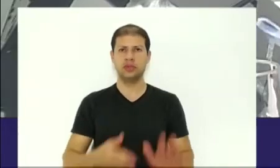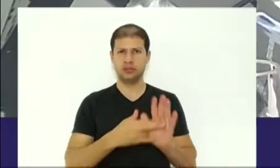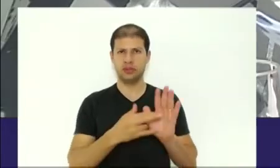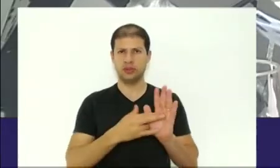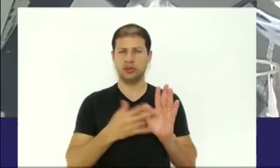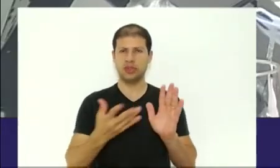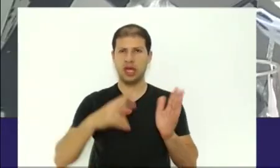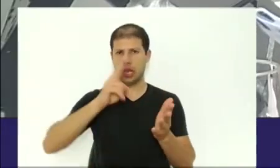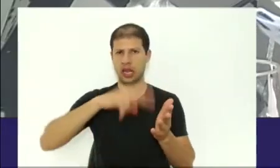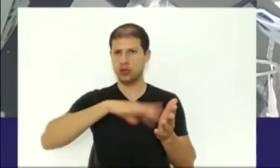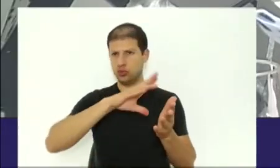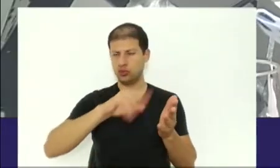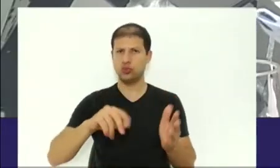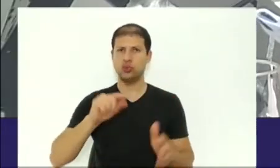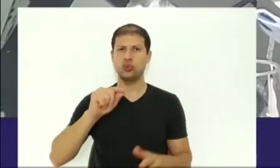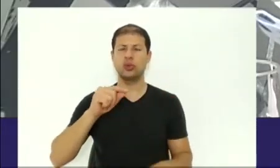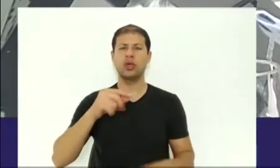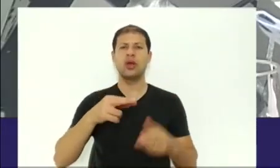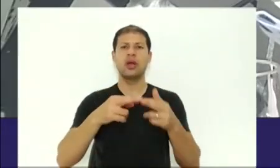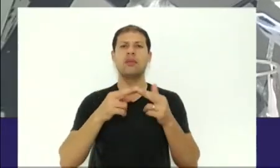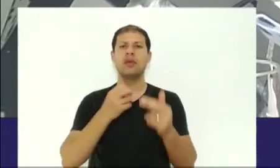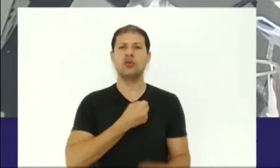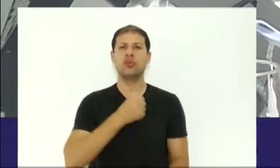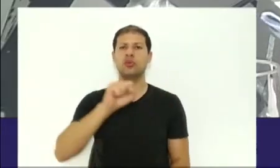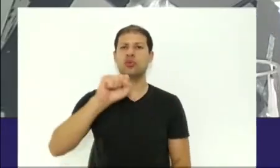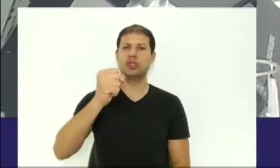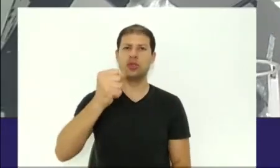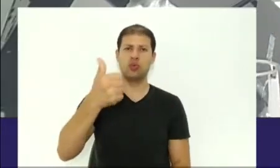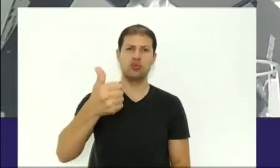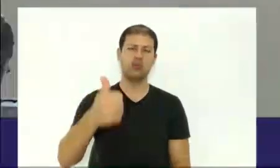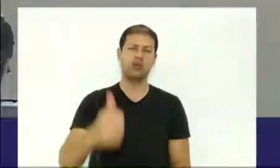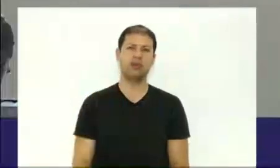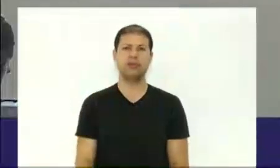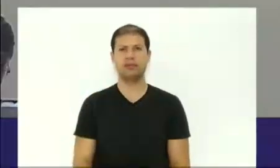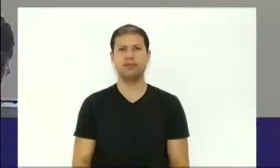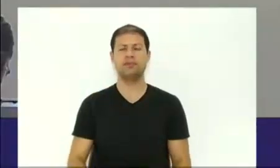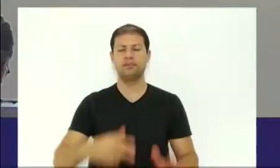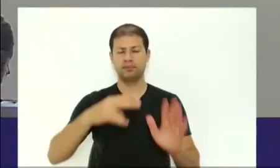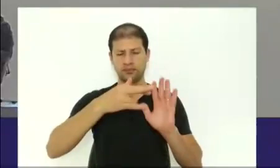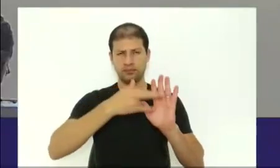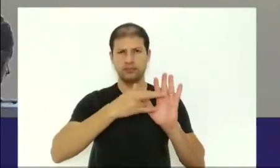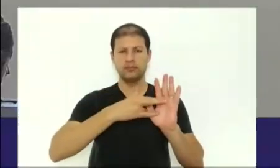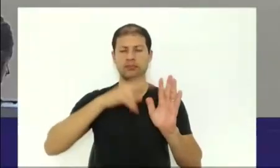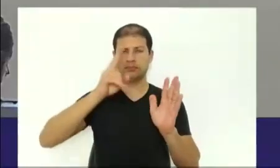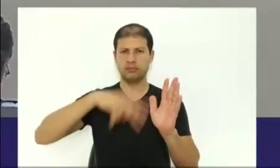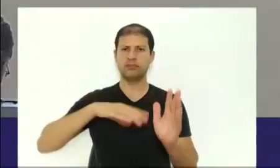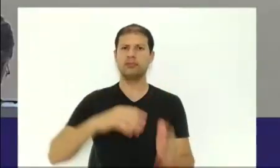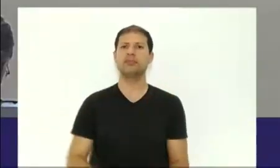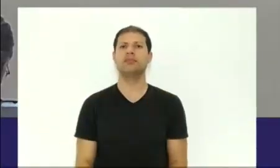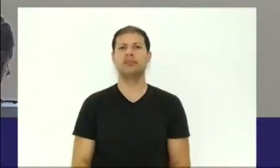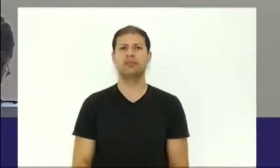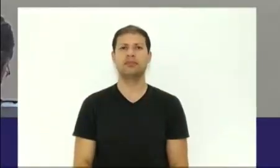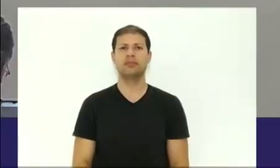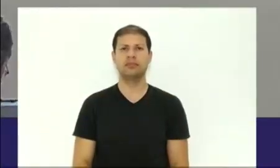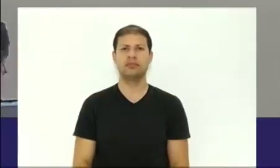lido na íntegra o requerimento número 81. É regimental, será lido.